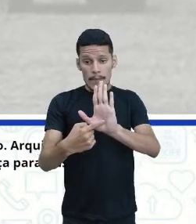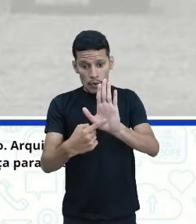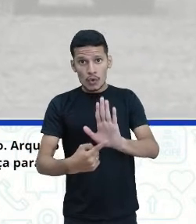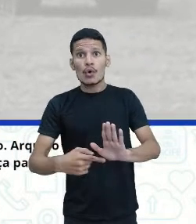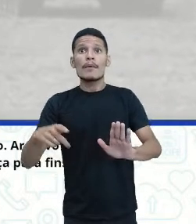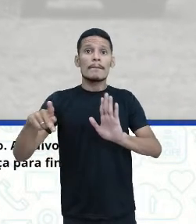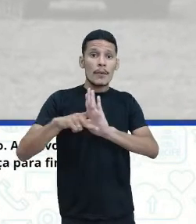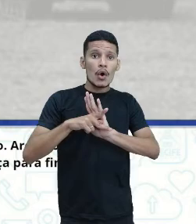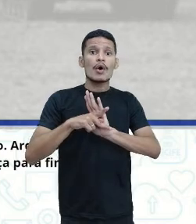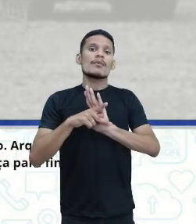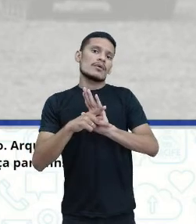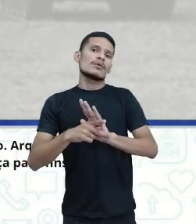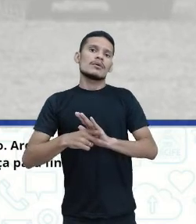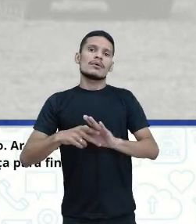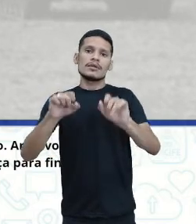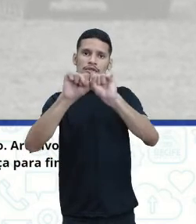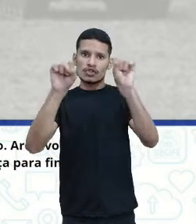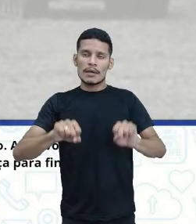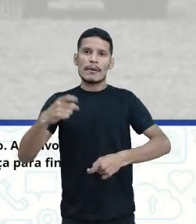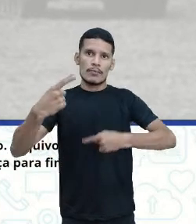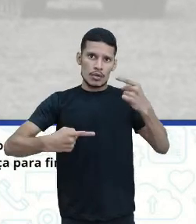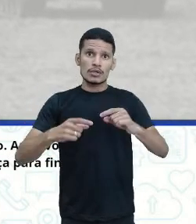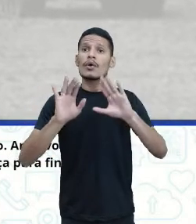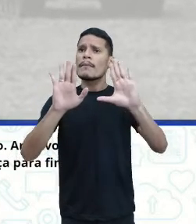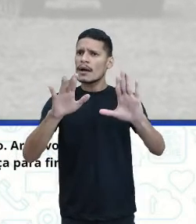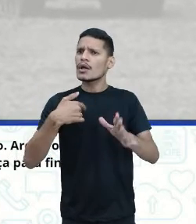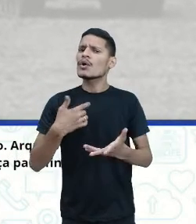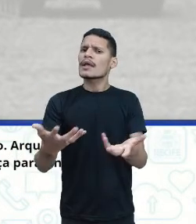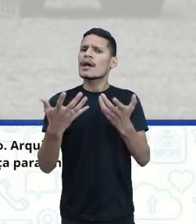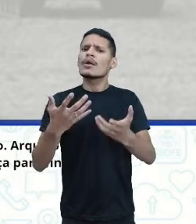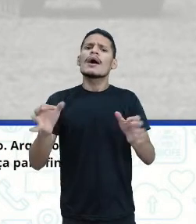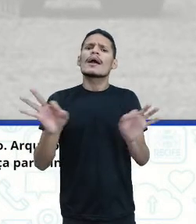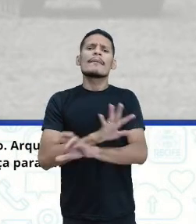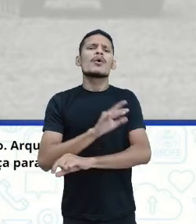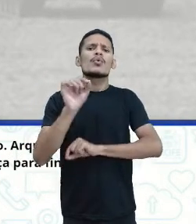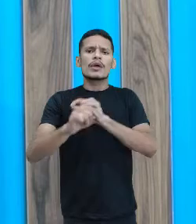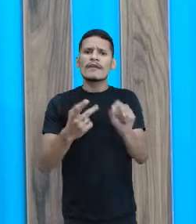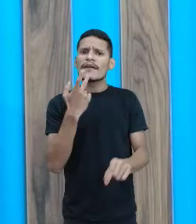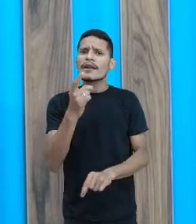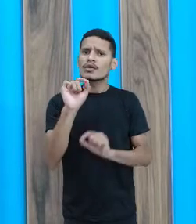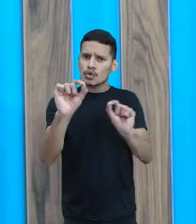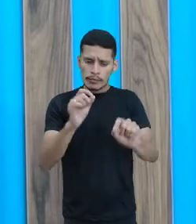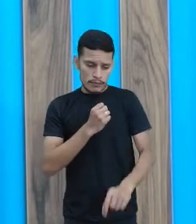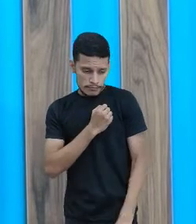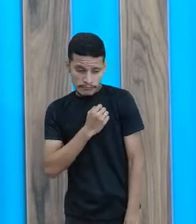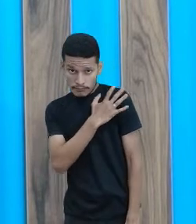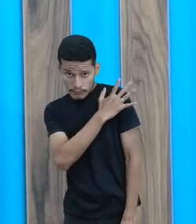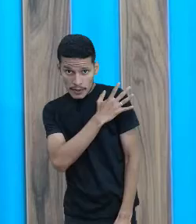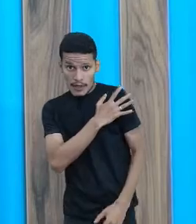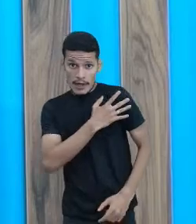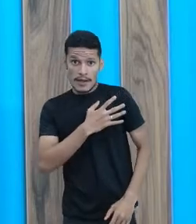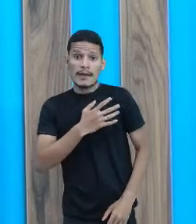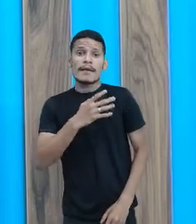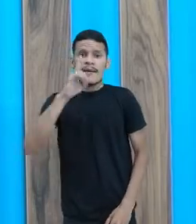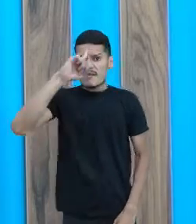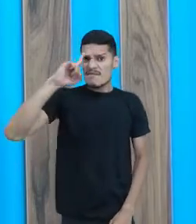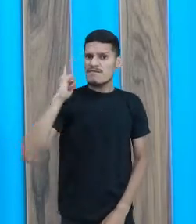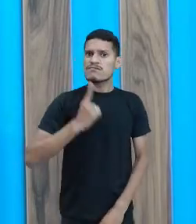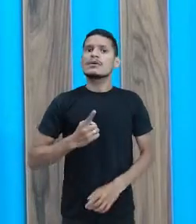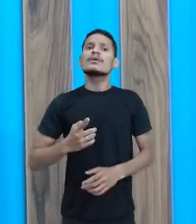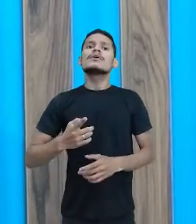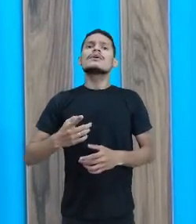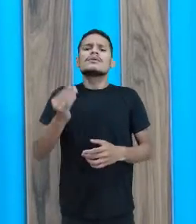E, gente, para acabar, eu posso dizer para vocês o seguinte, né? Vamos encerrar dizendo o seguinte, essa ditadura militar, ela tentou manter